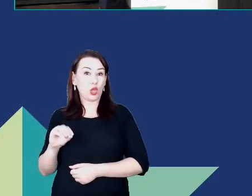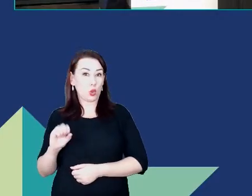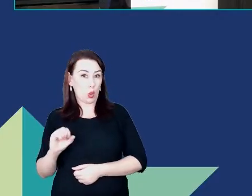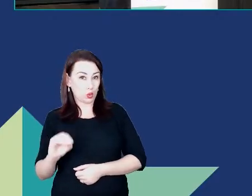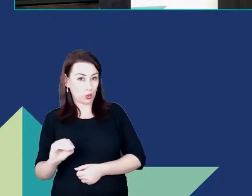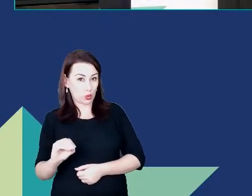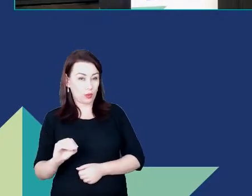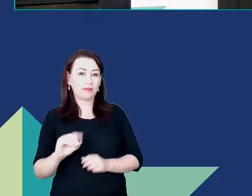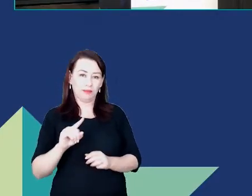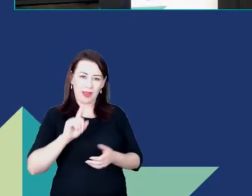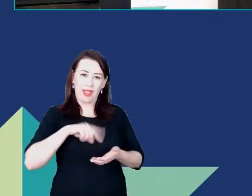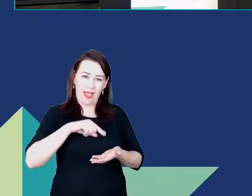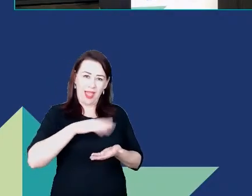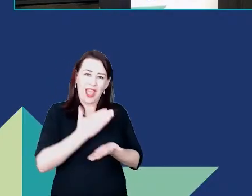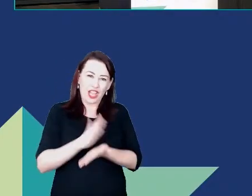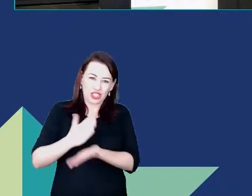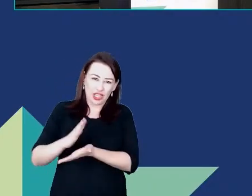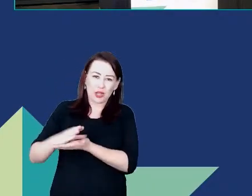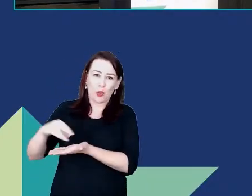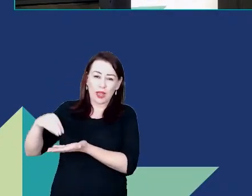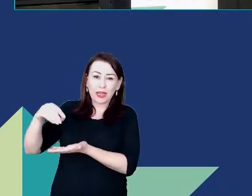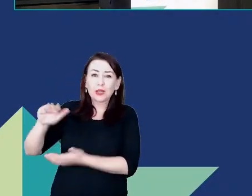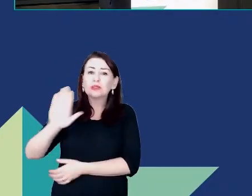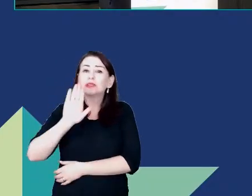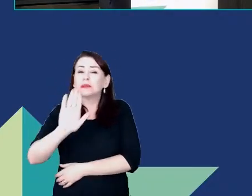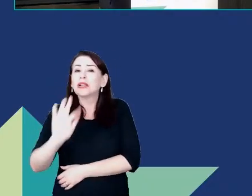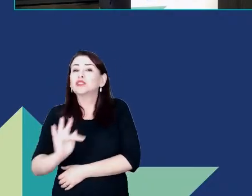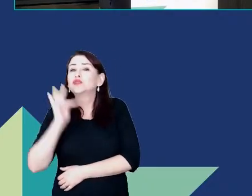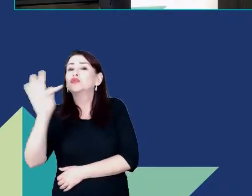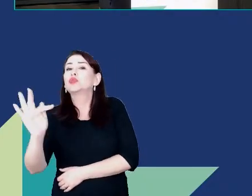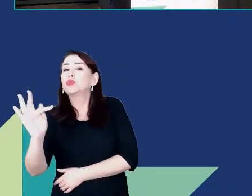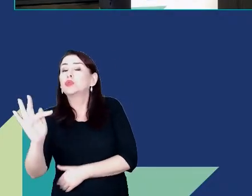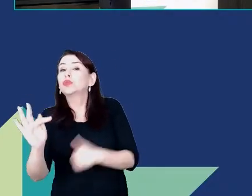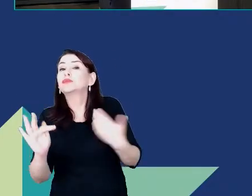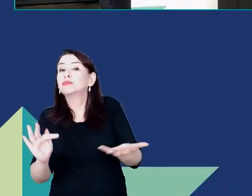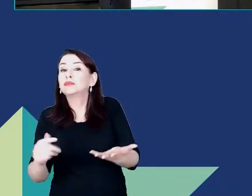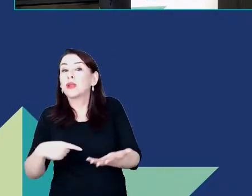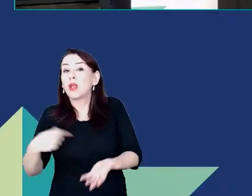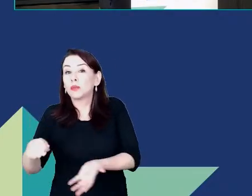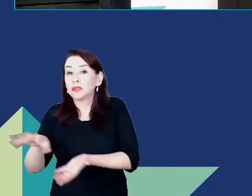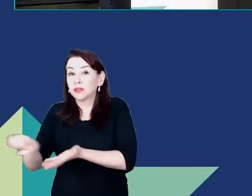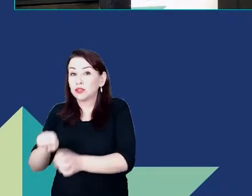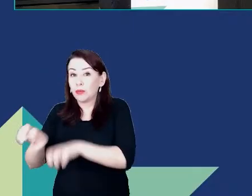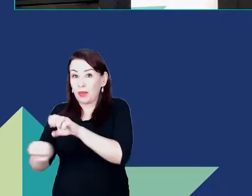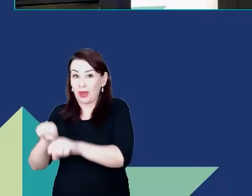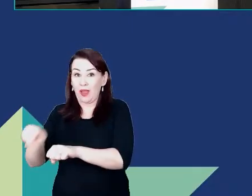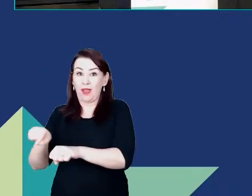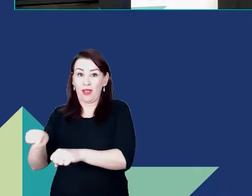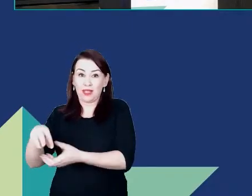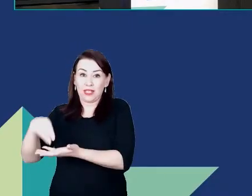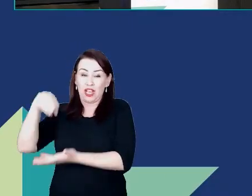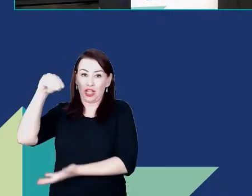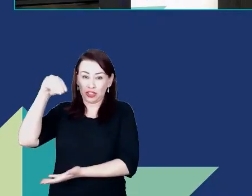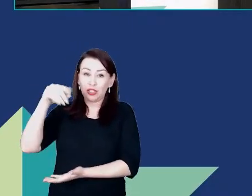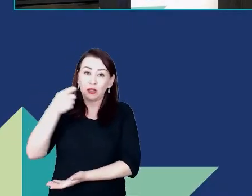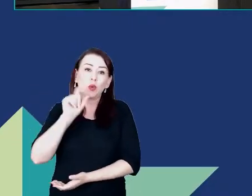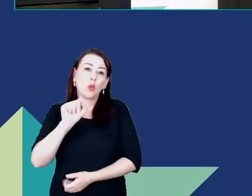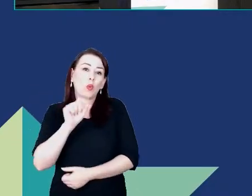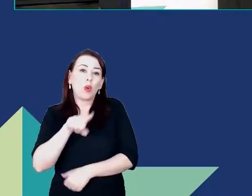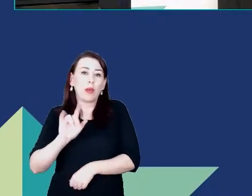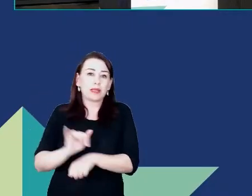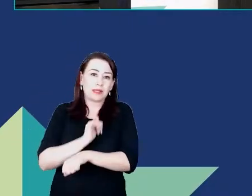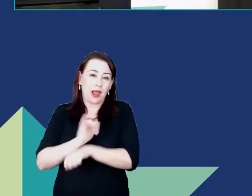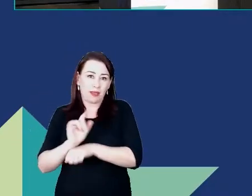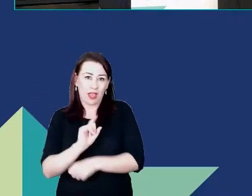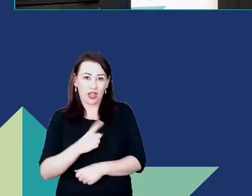frente em que vai ser preciso a gente trabalhar com misturas de rejeitos para poder atender o nosso plano de produção. Essa é uma estratégia, né, que vai